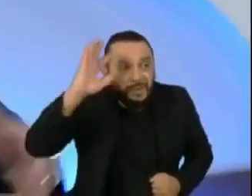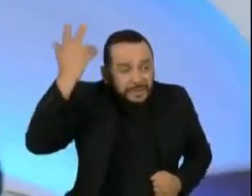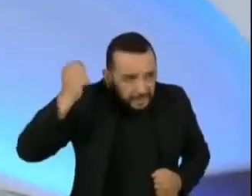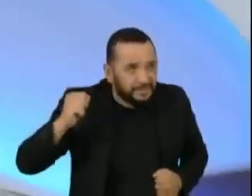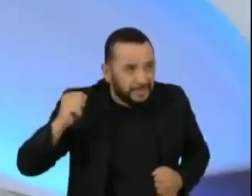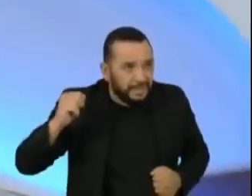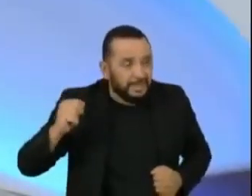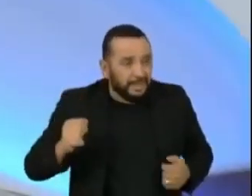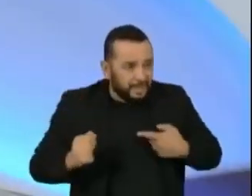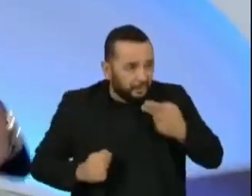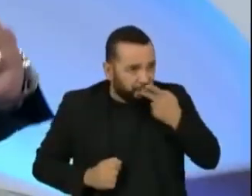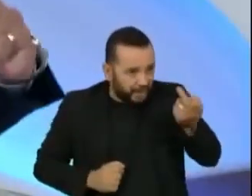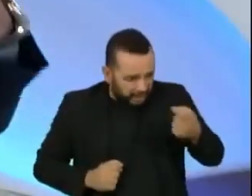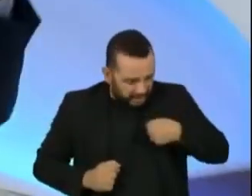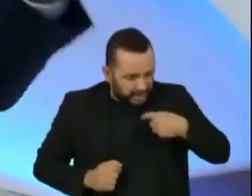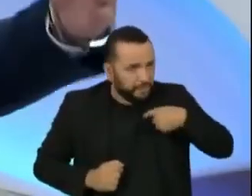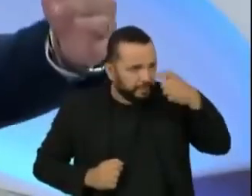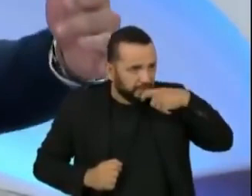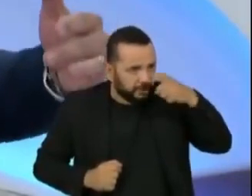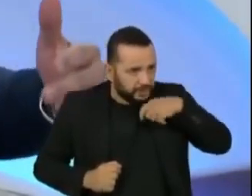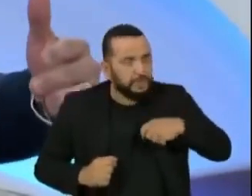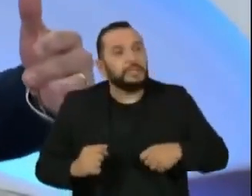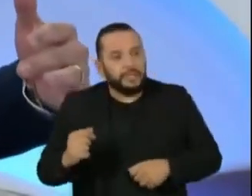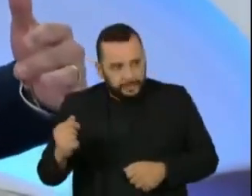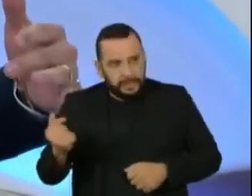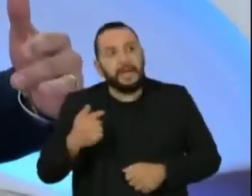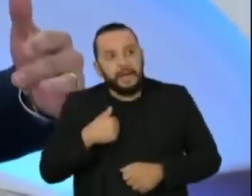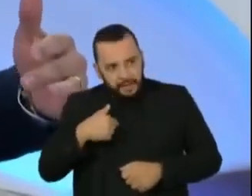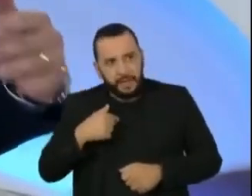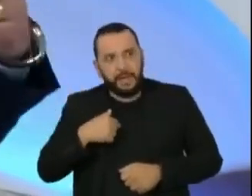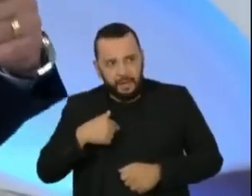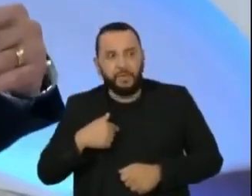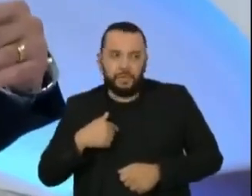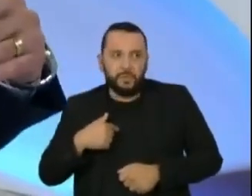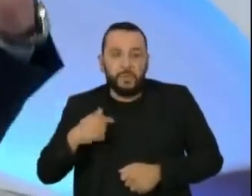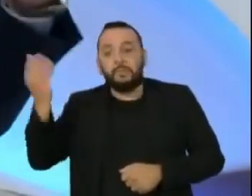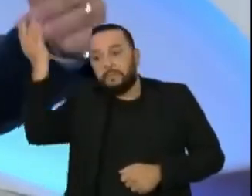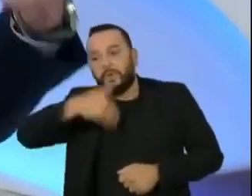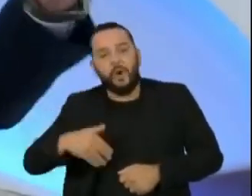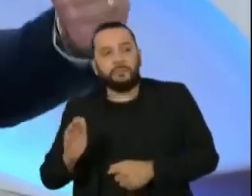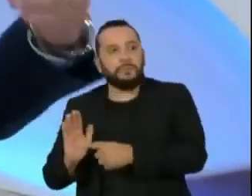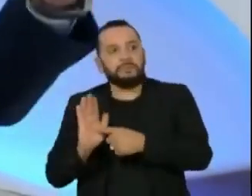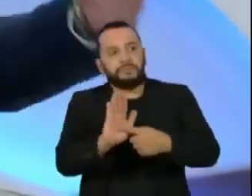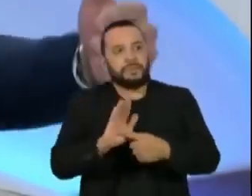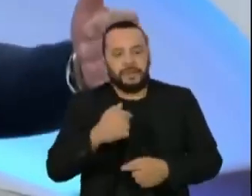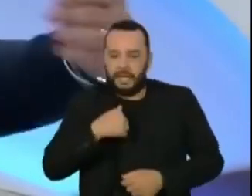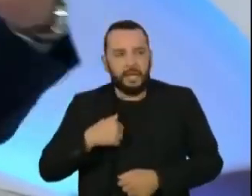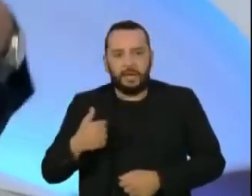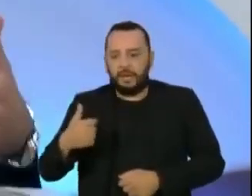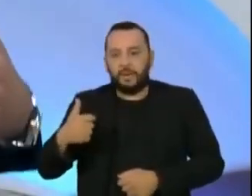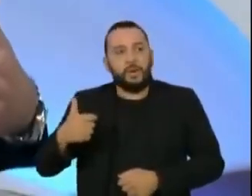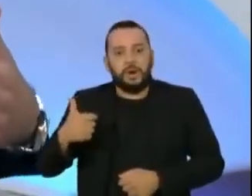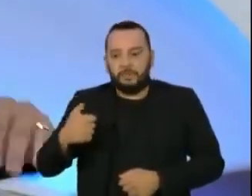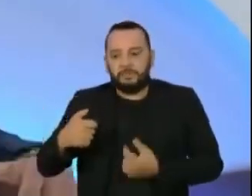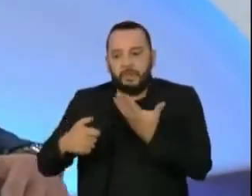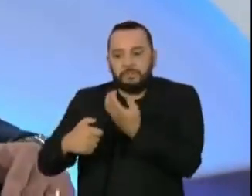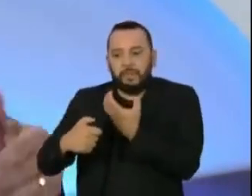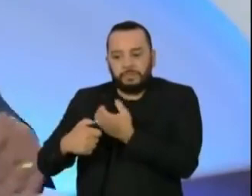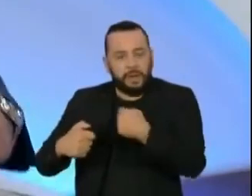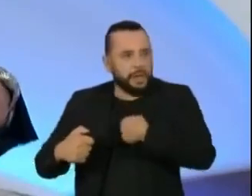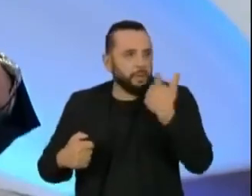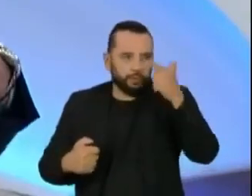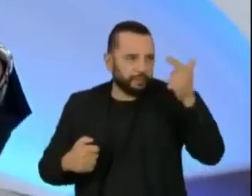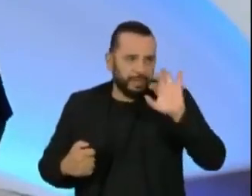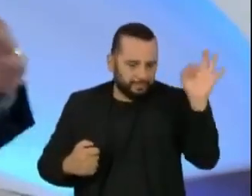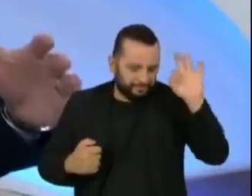ama que não deixe que isso siga dessa forma. Certo? Eu não tenho áudio nenhum do presidente. Eu. Ok?